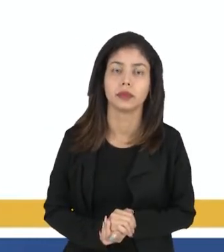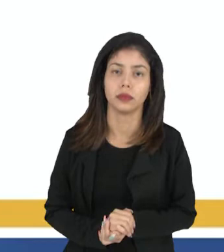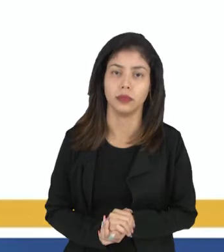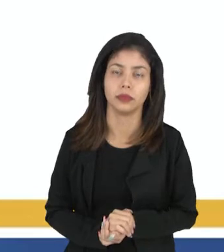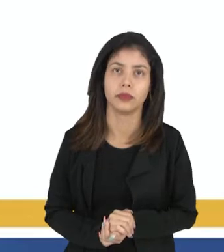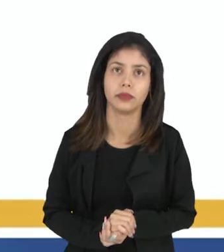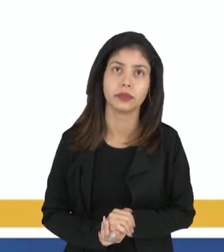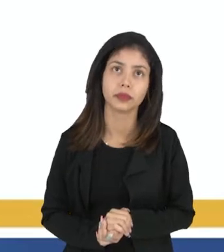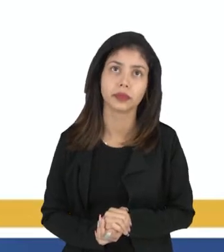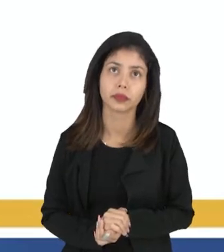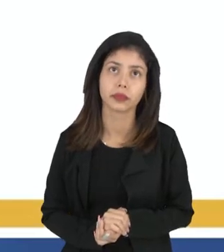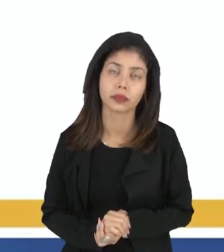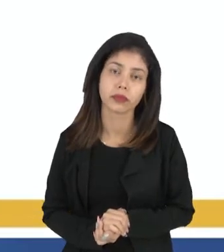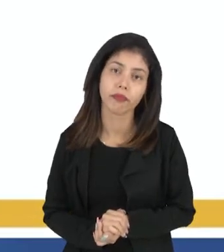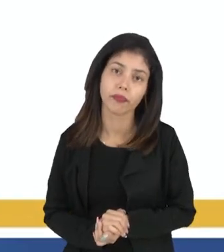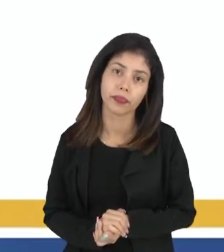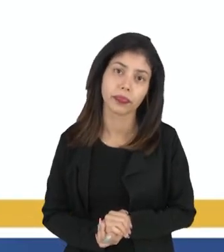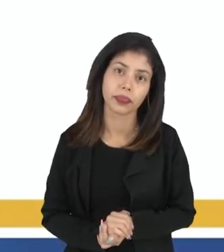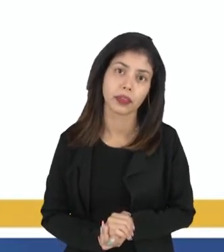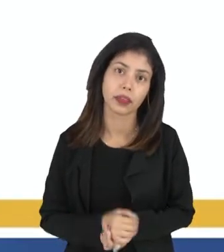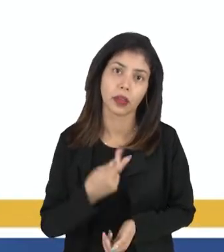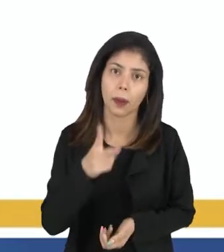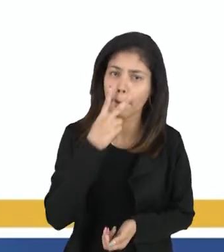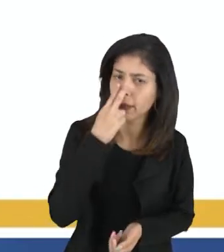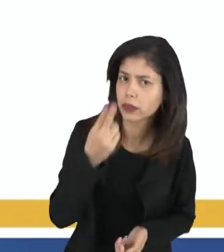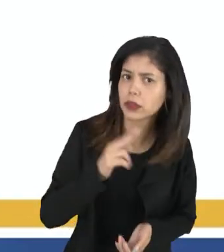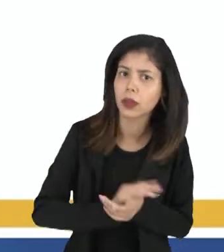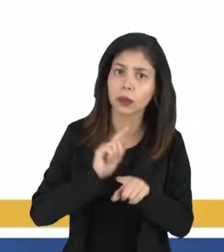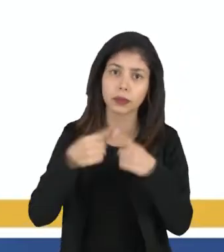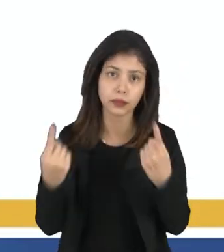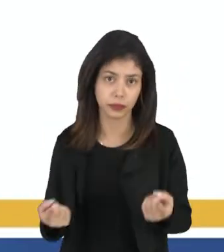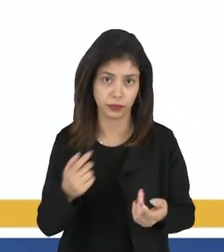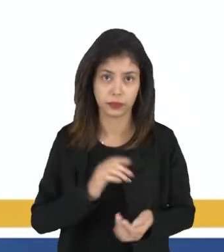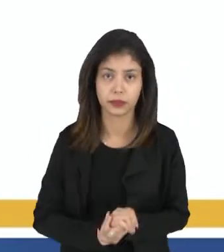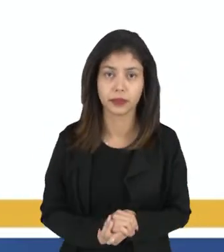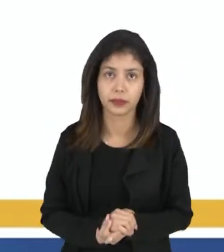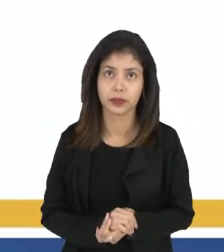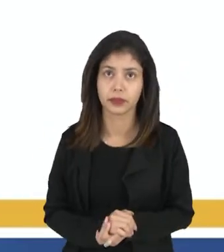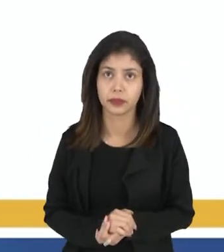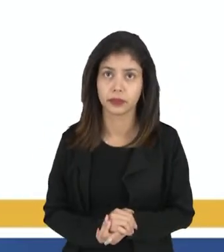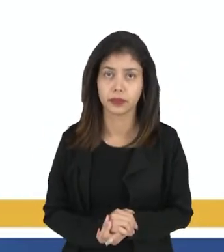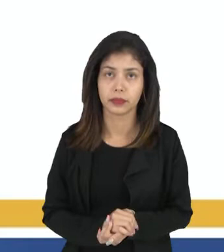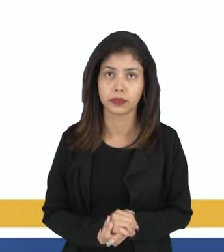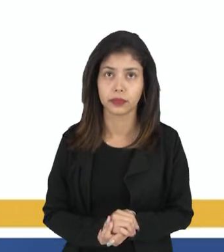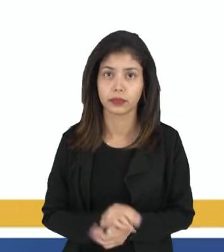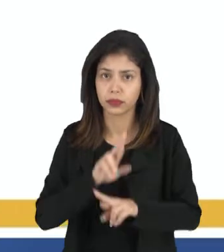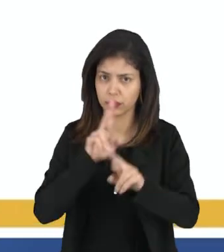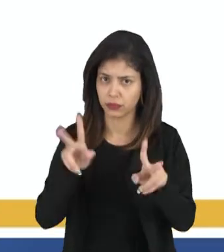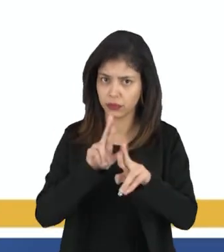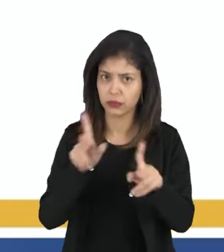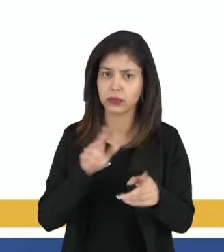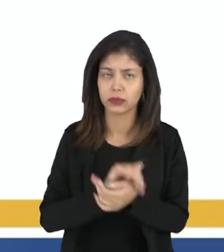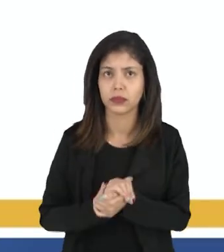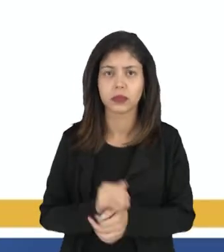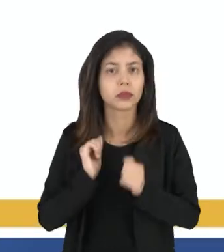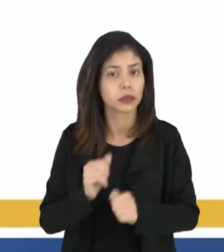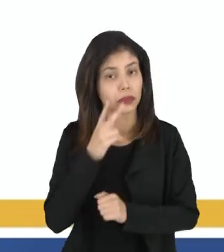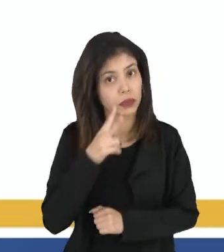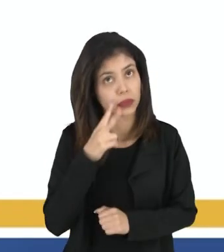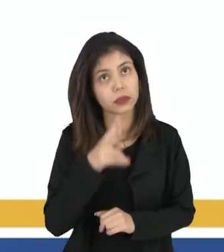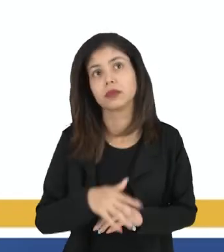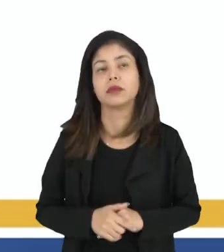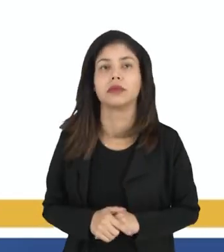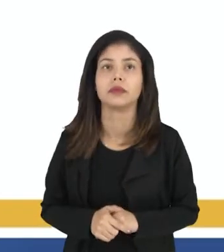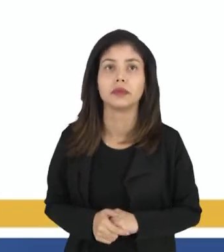past participle. Eles são parecidos, mas tem alguns que são diferentes, como vocês podem ver.